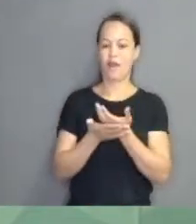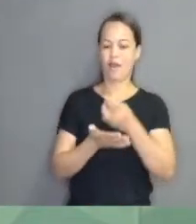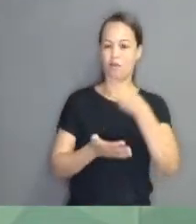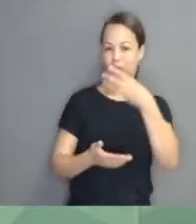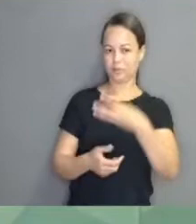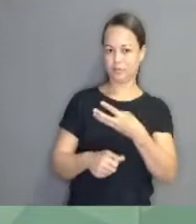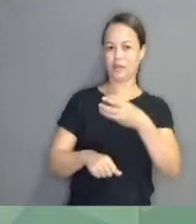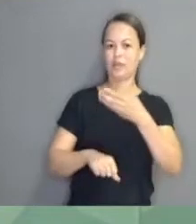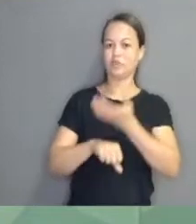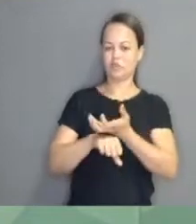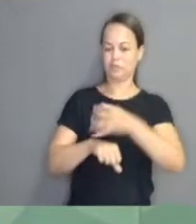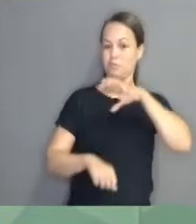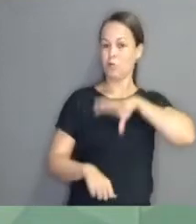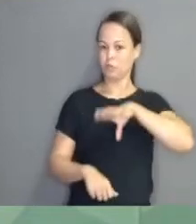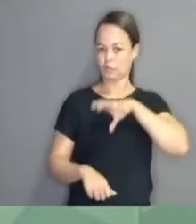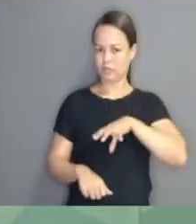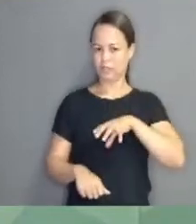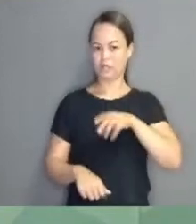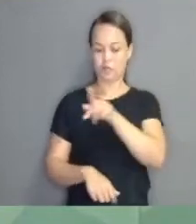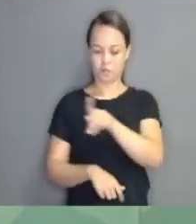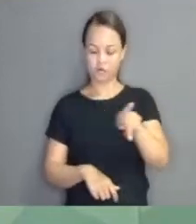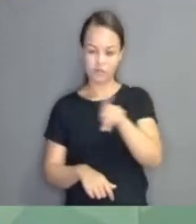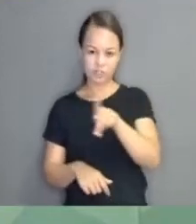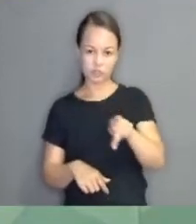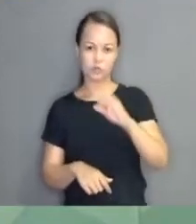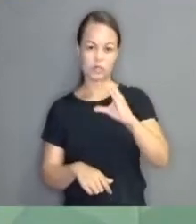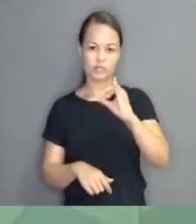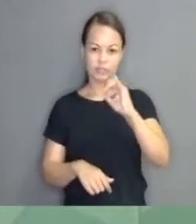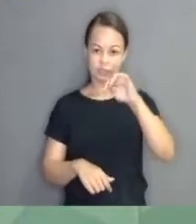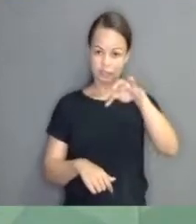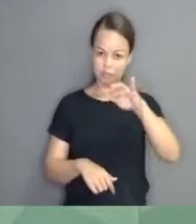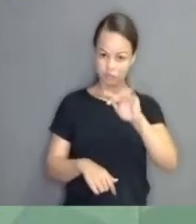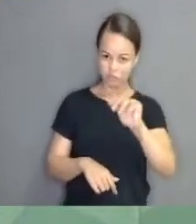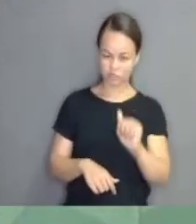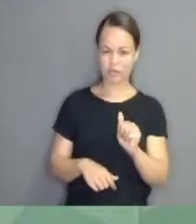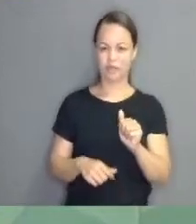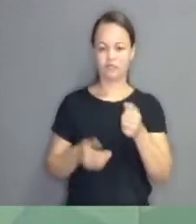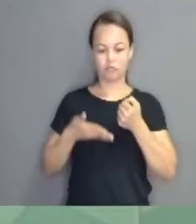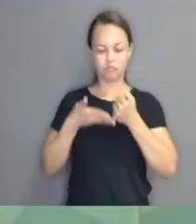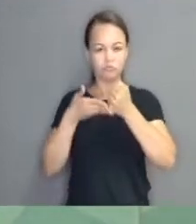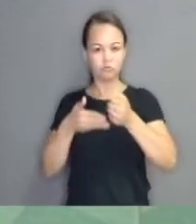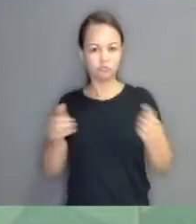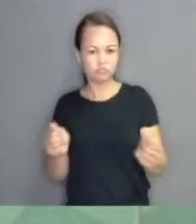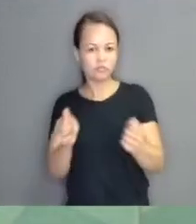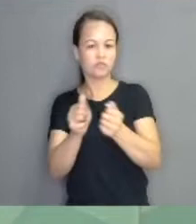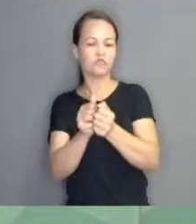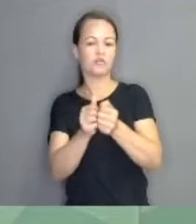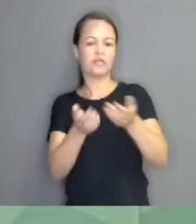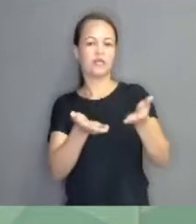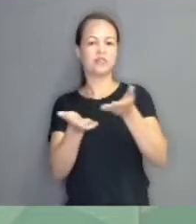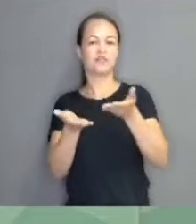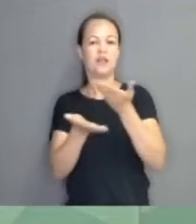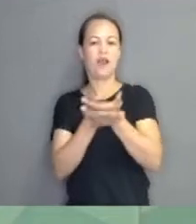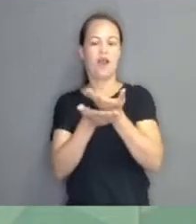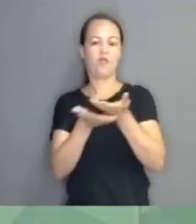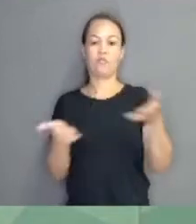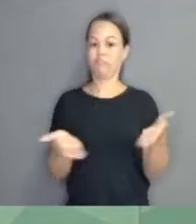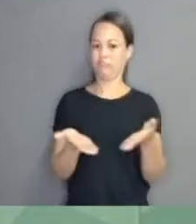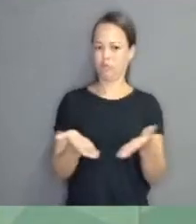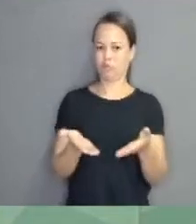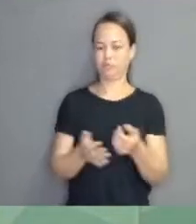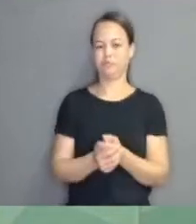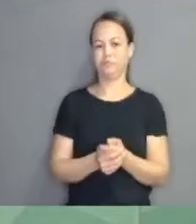Cynthia Marques e vou acompanhar vocês na nossa aula de hoje vamos lá e o que é que nós vamos